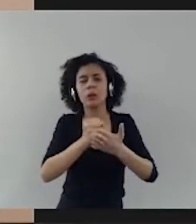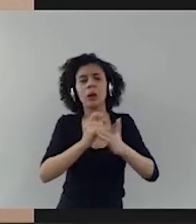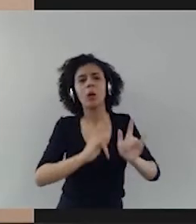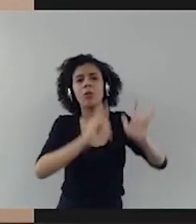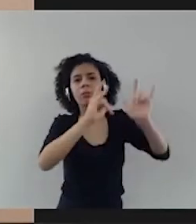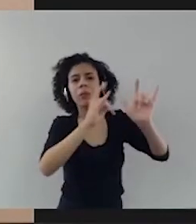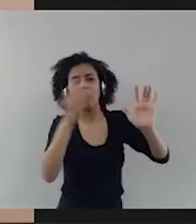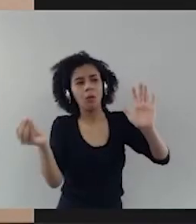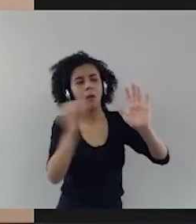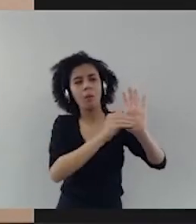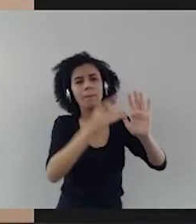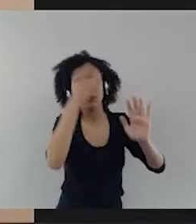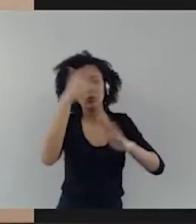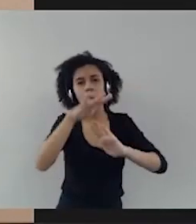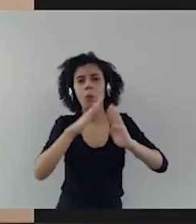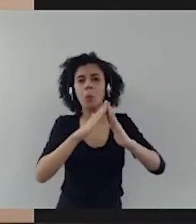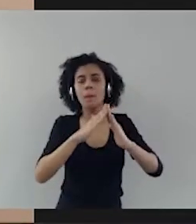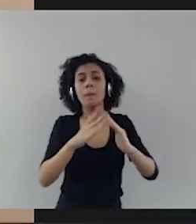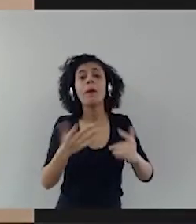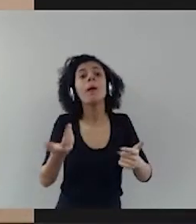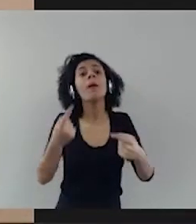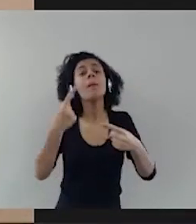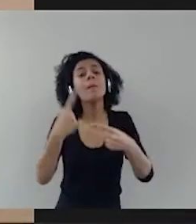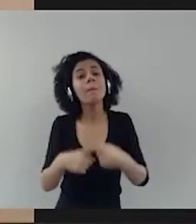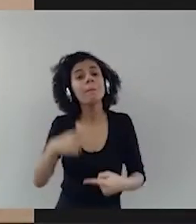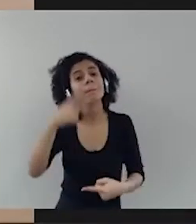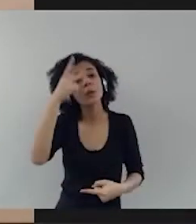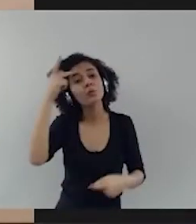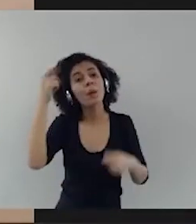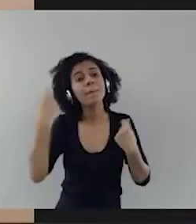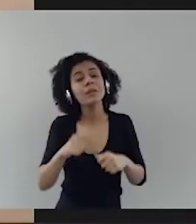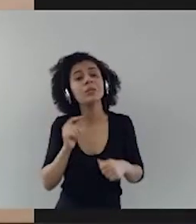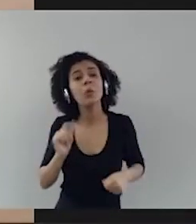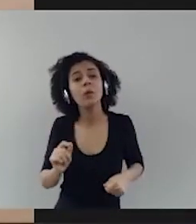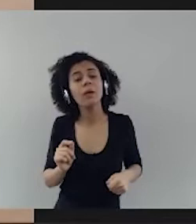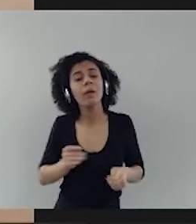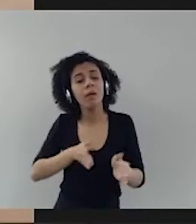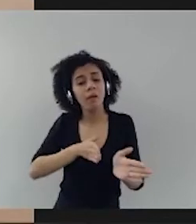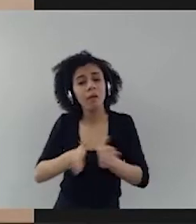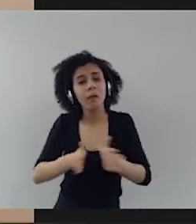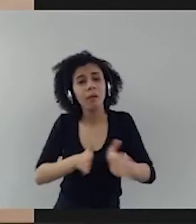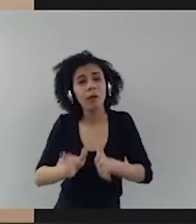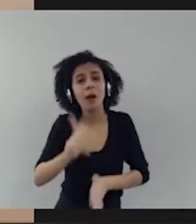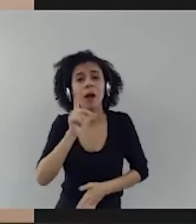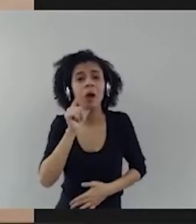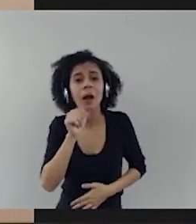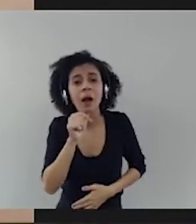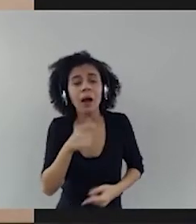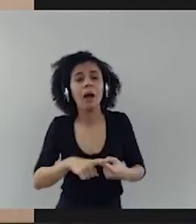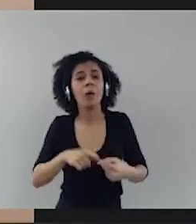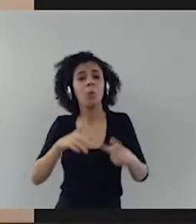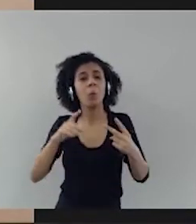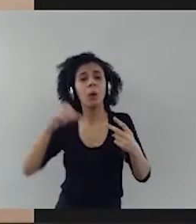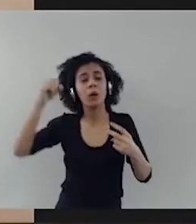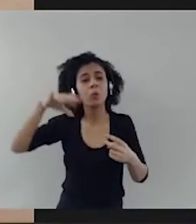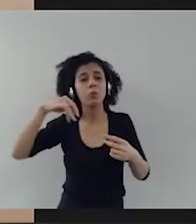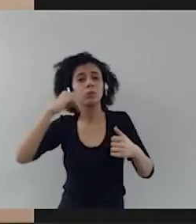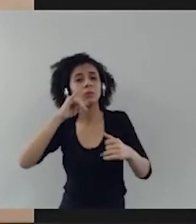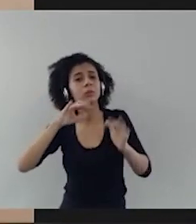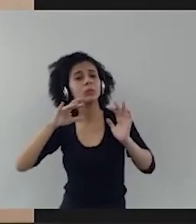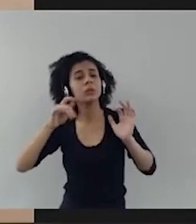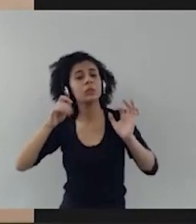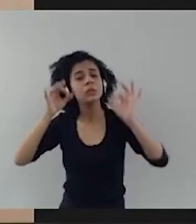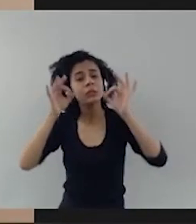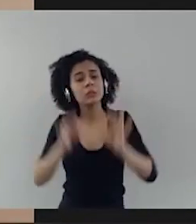essa alocação? Justamente para que essas pessoas pudessem ter acesso a saneamento adequado, para